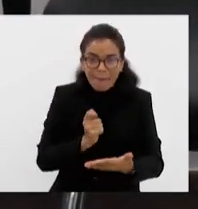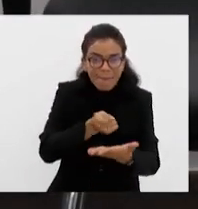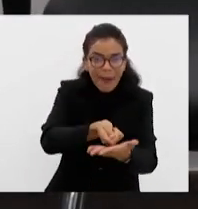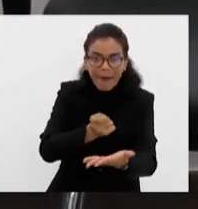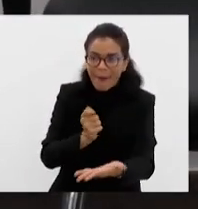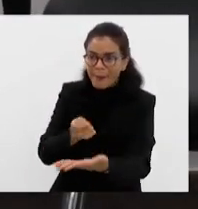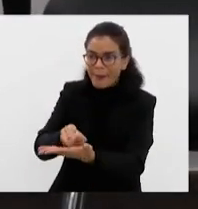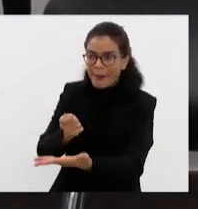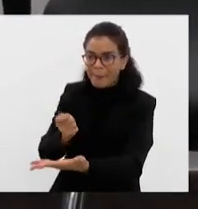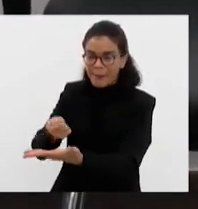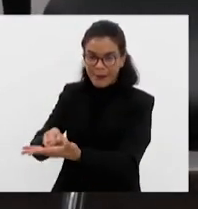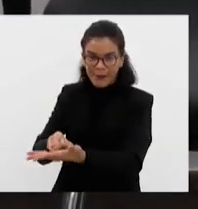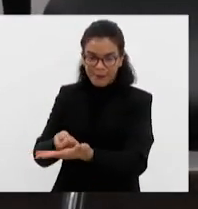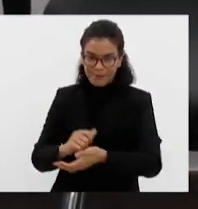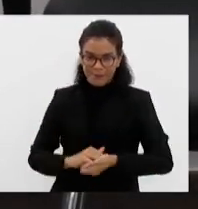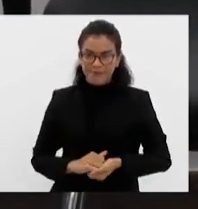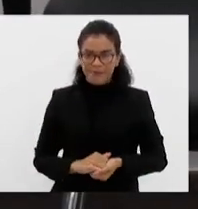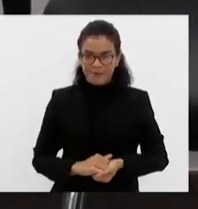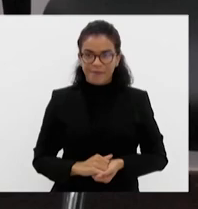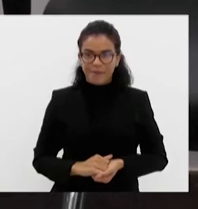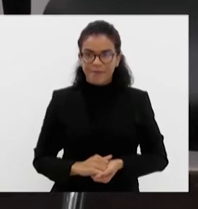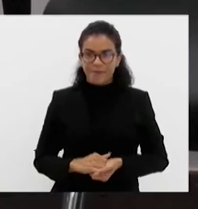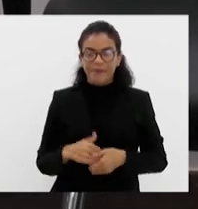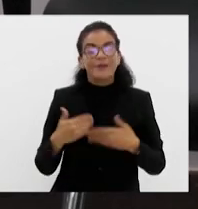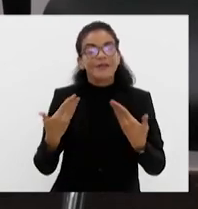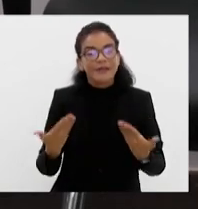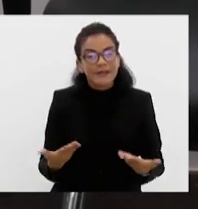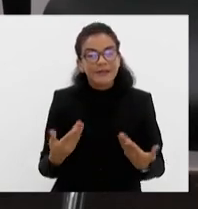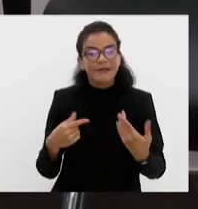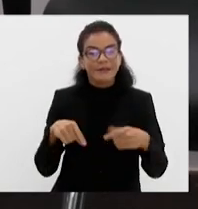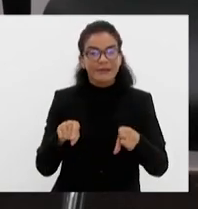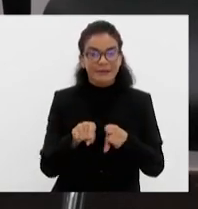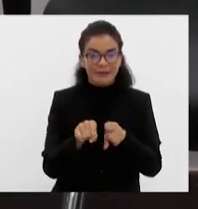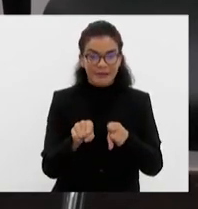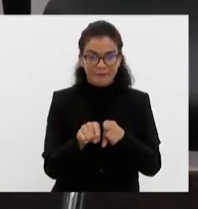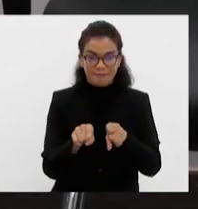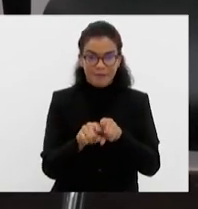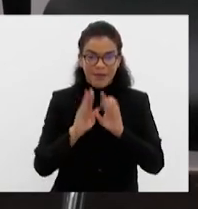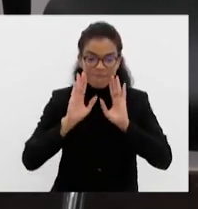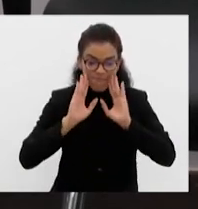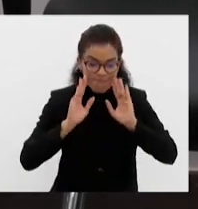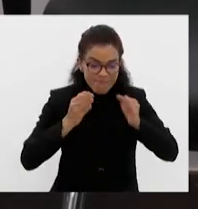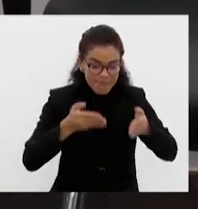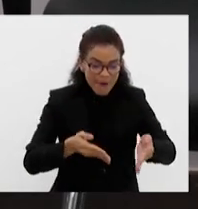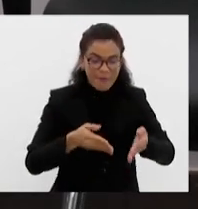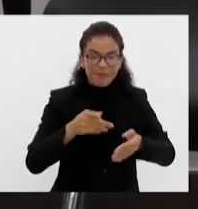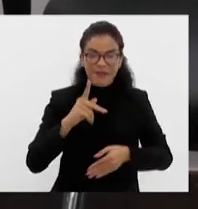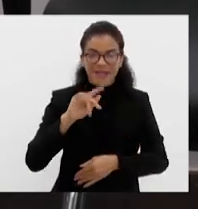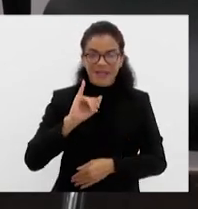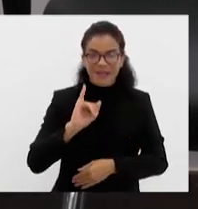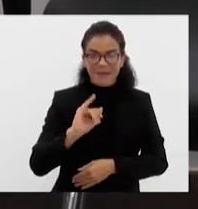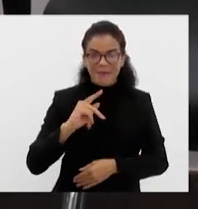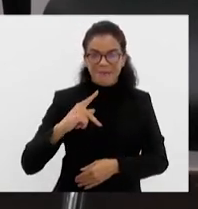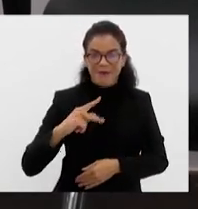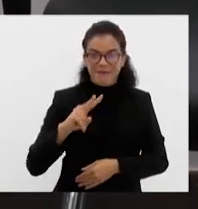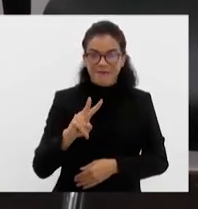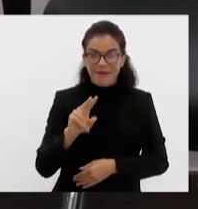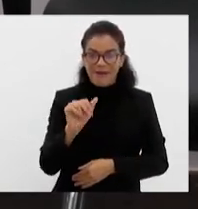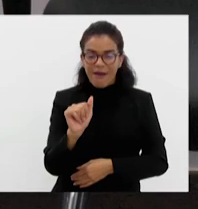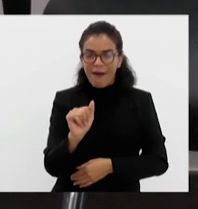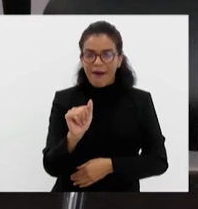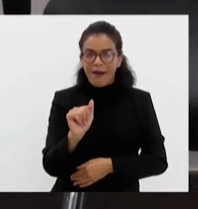senhor presidente. Então, e além do mais, esse especificamente do IPVA